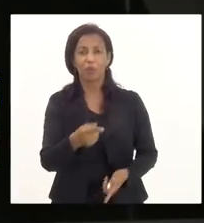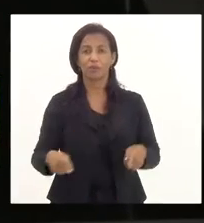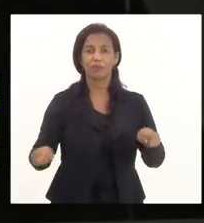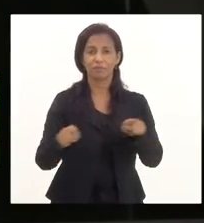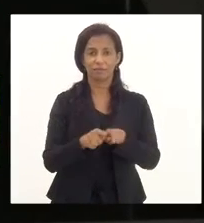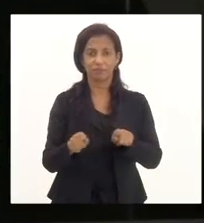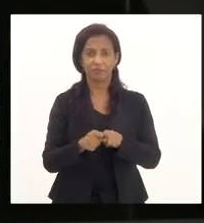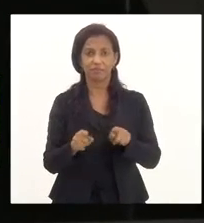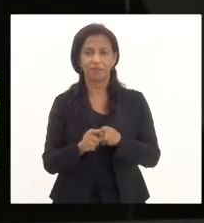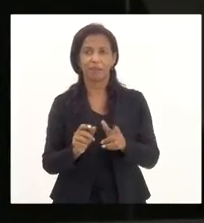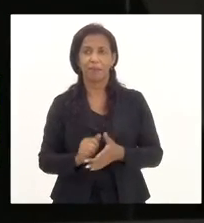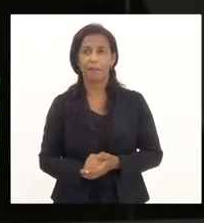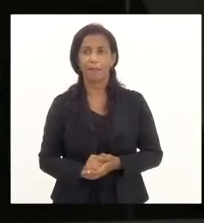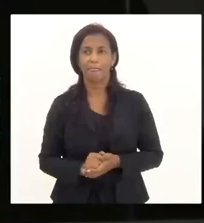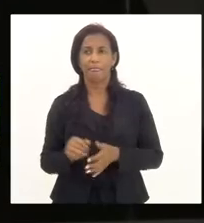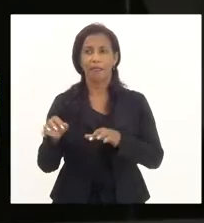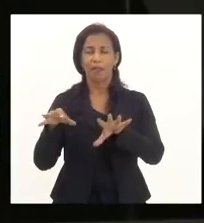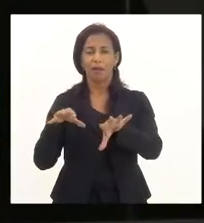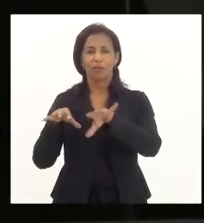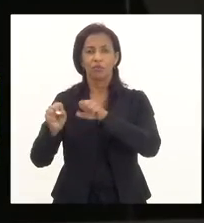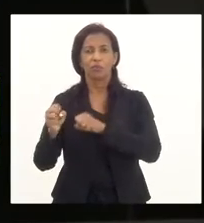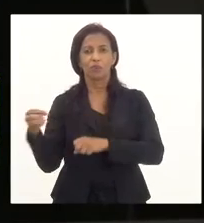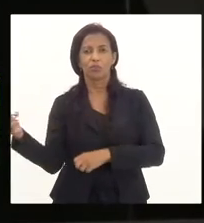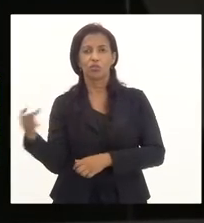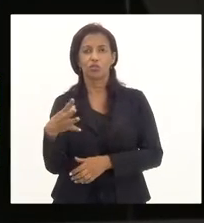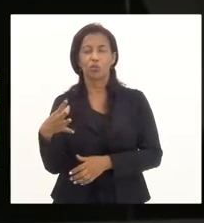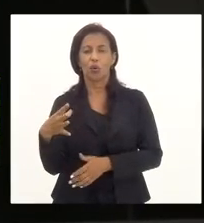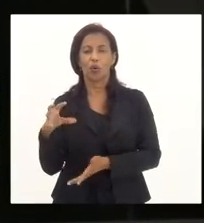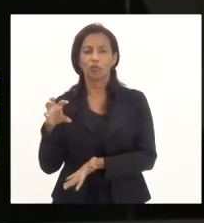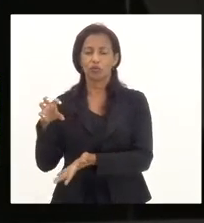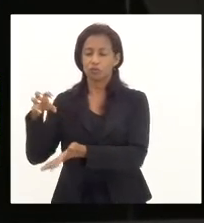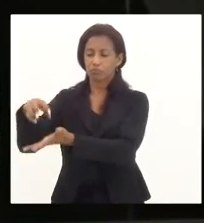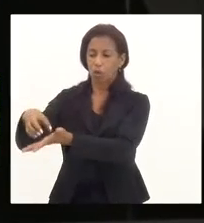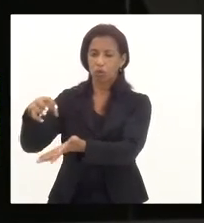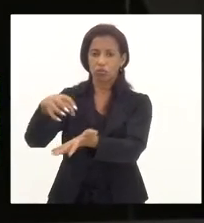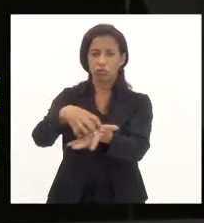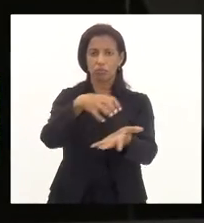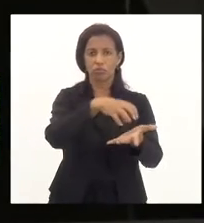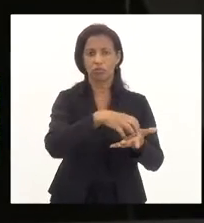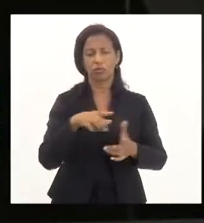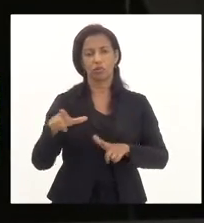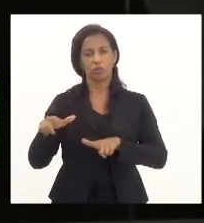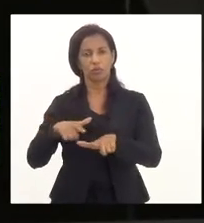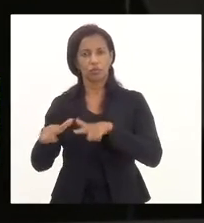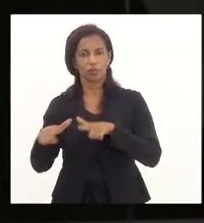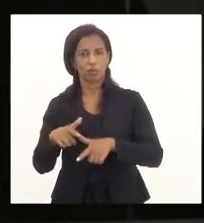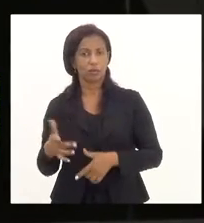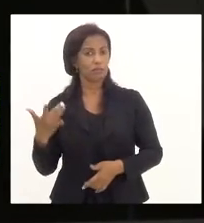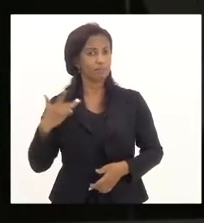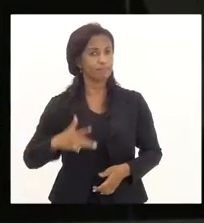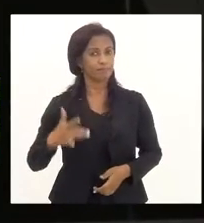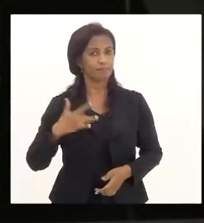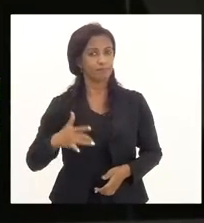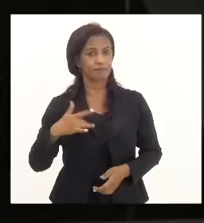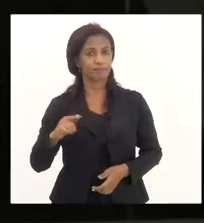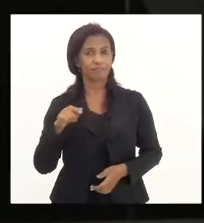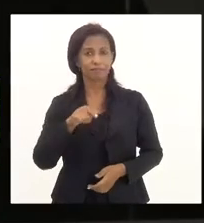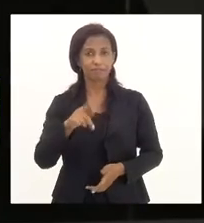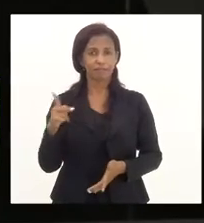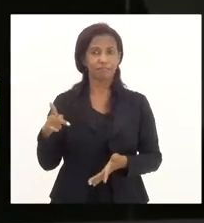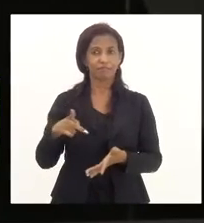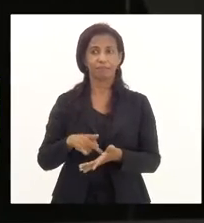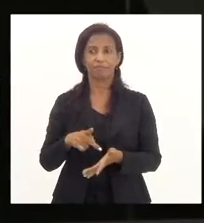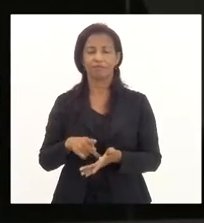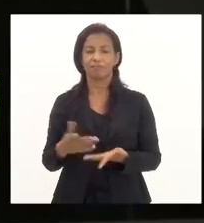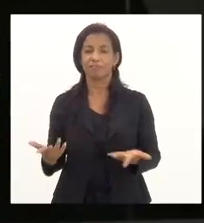sobretudo na formação de novos postos de trabalho e lamentavelmente essa